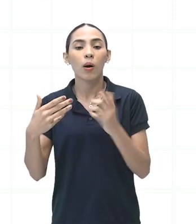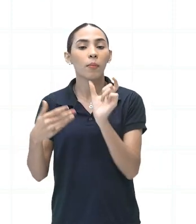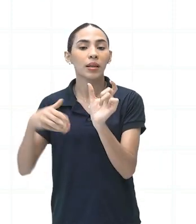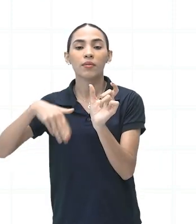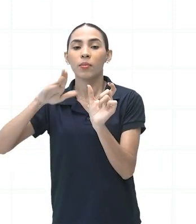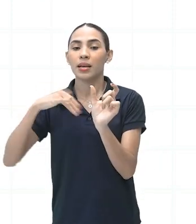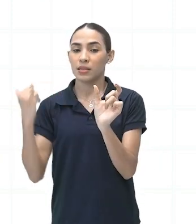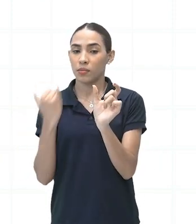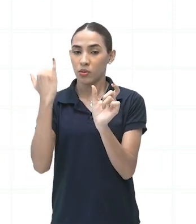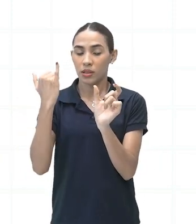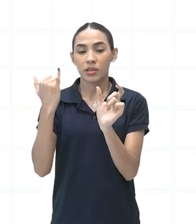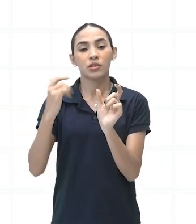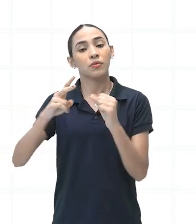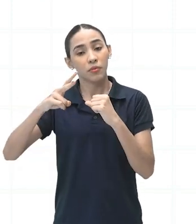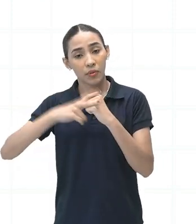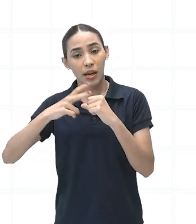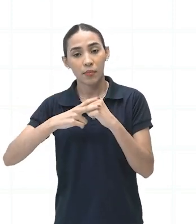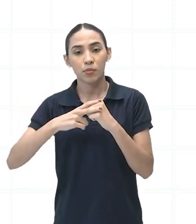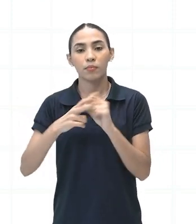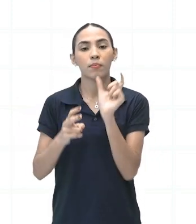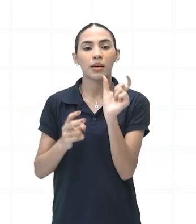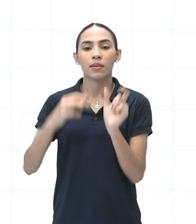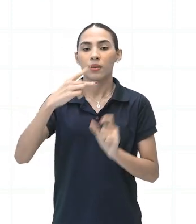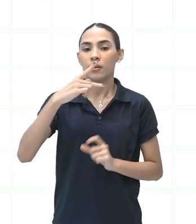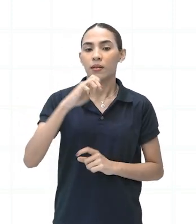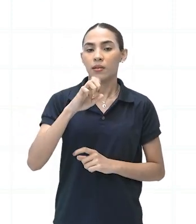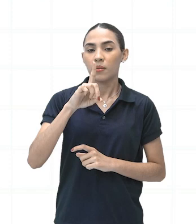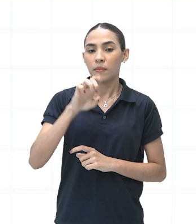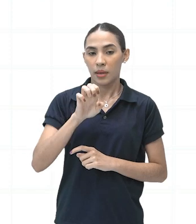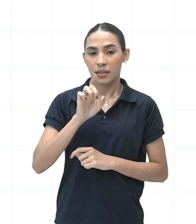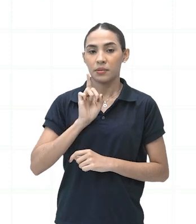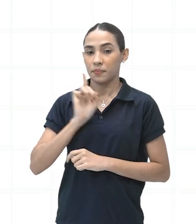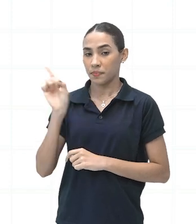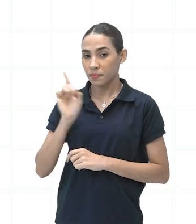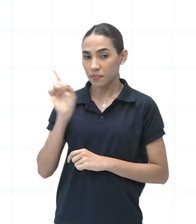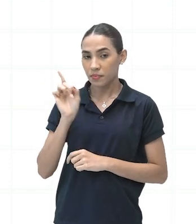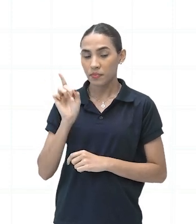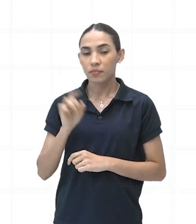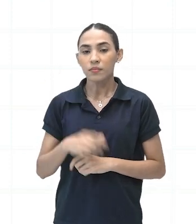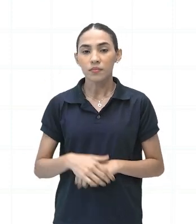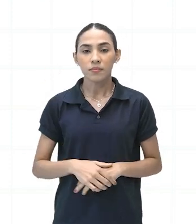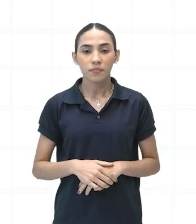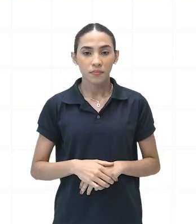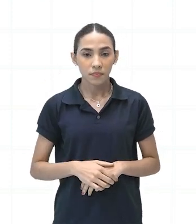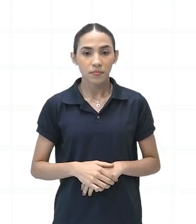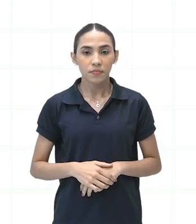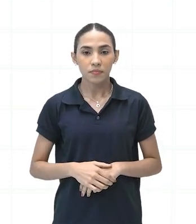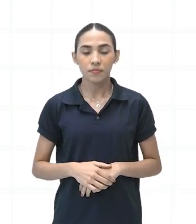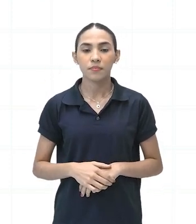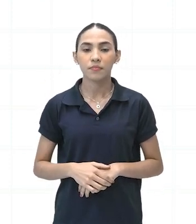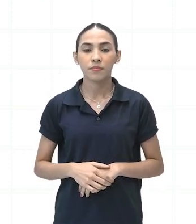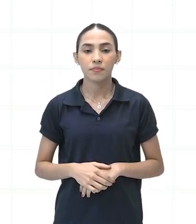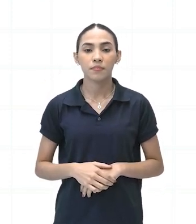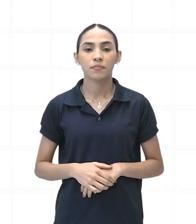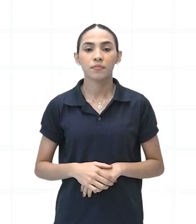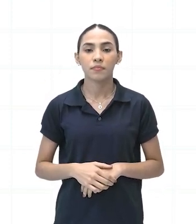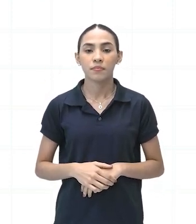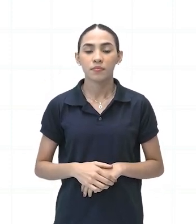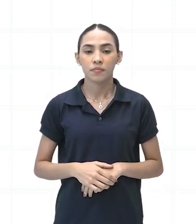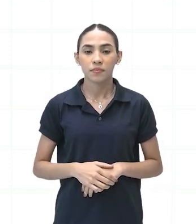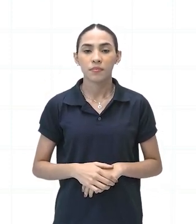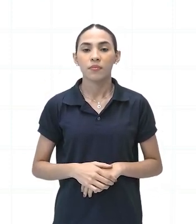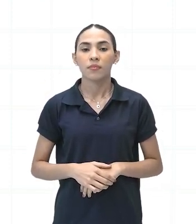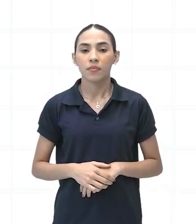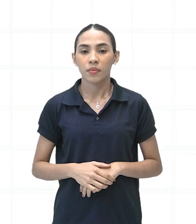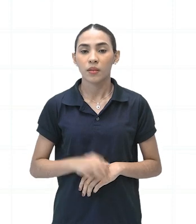predicado? O próprio verbo, ok, pessoal? Então, vou aqui destacar núcleo. Ficou estranha essa palavra núcleo?